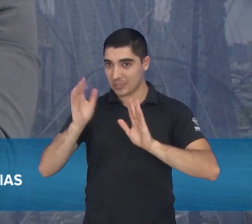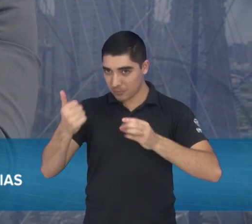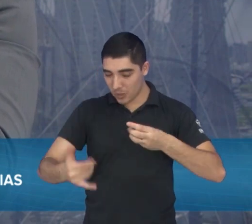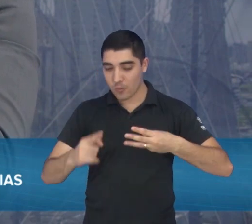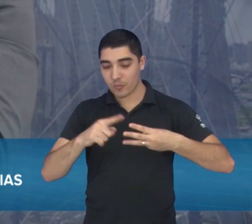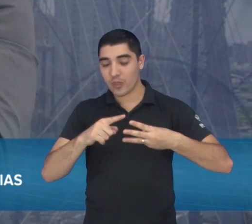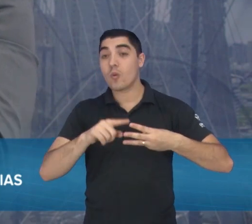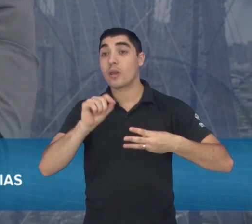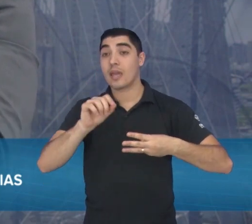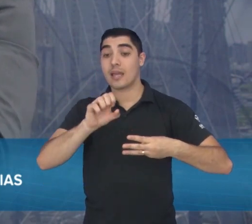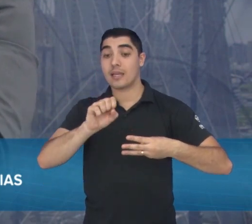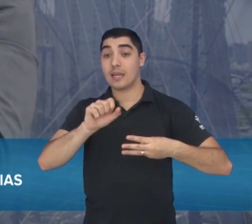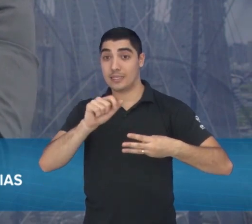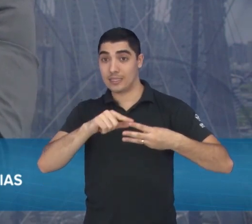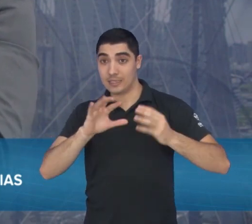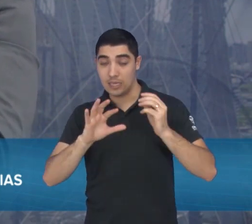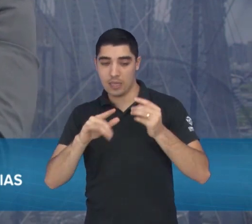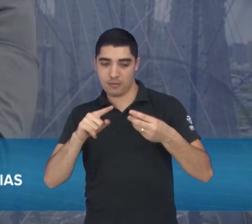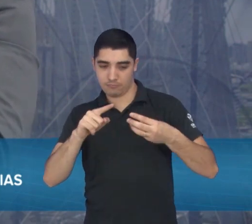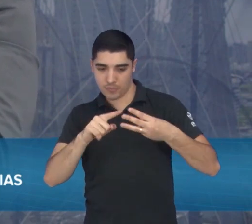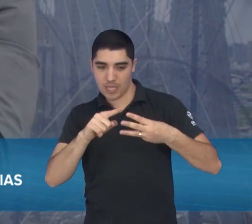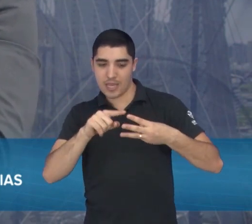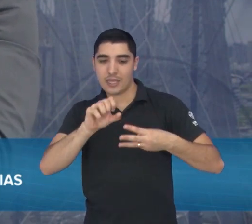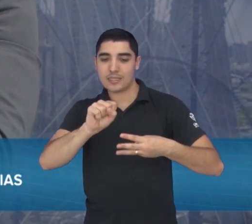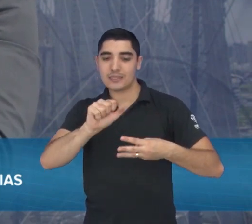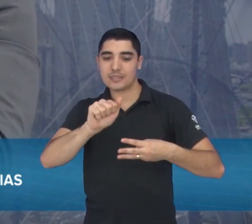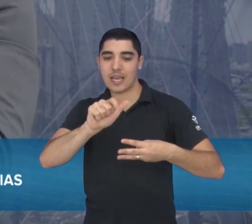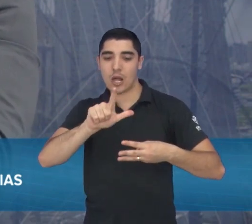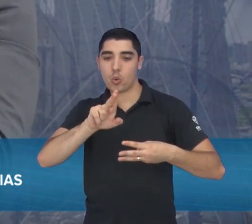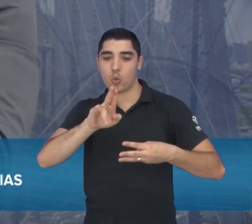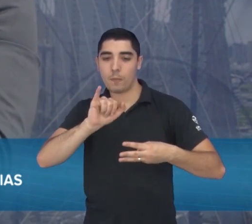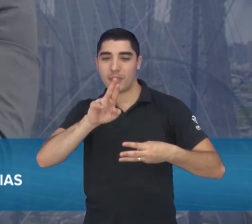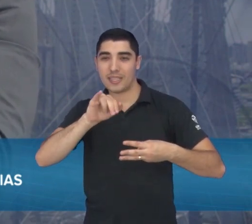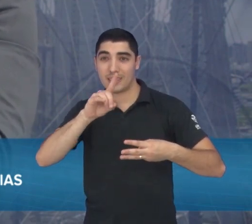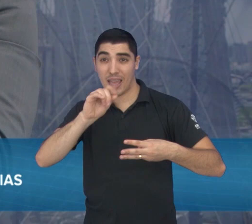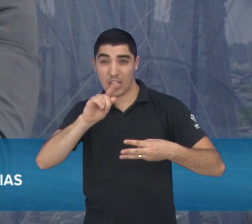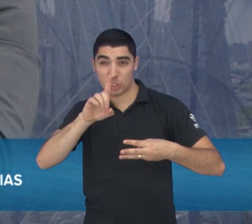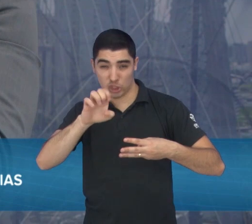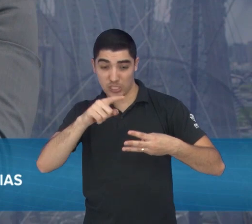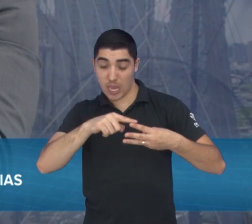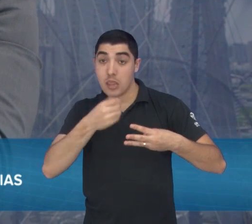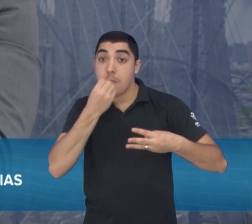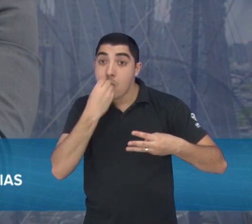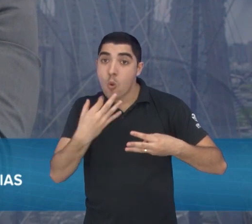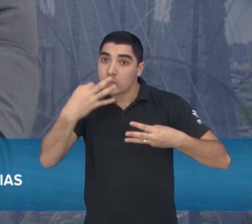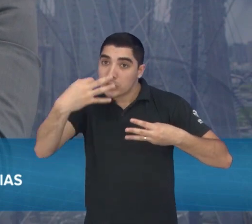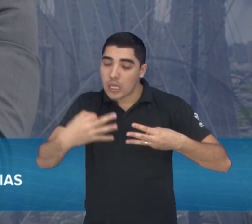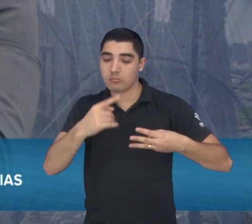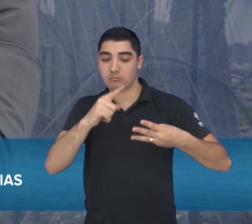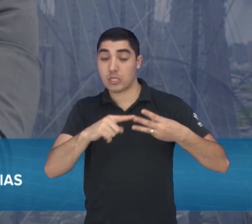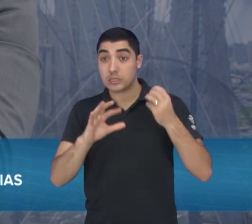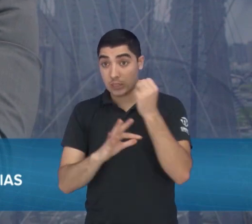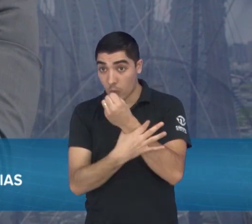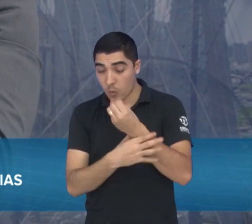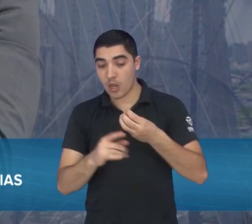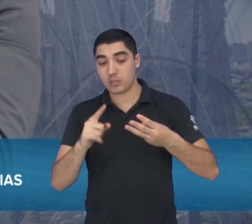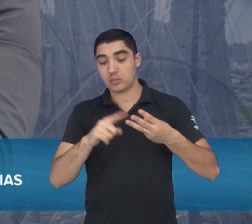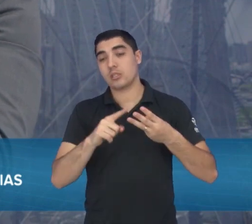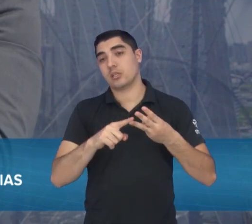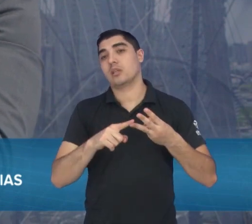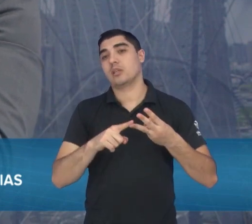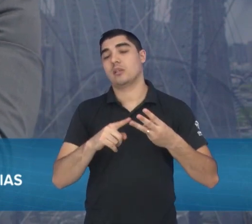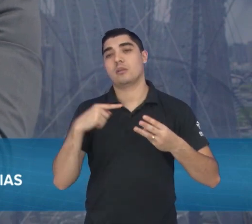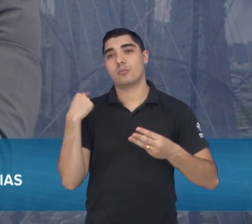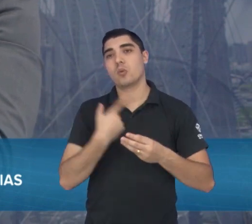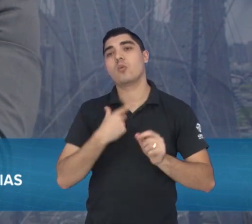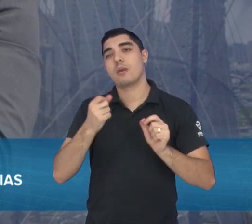da salubridade, a da segurança e do sossego. Será que o meu cachorro está latindo bastante, que não está incomodando o vizinho? Será